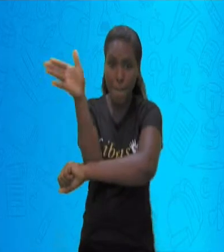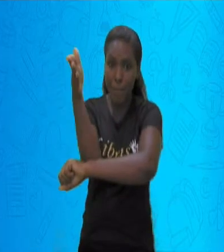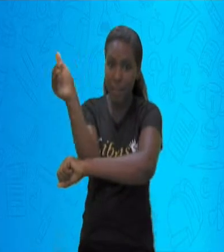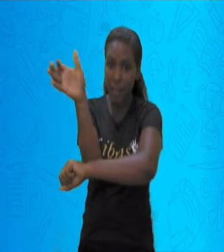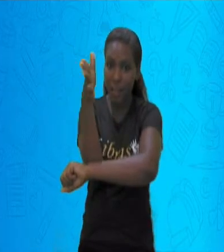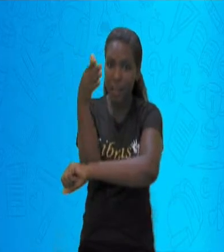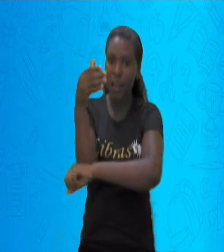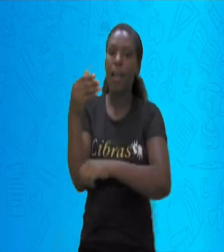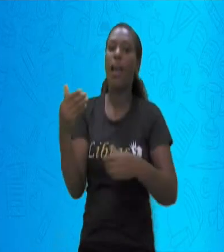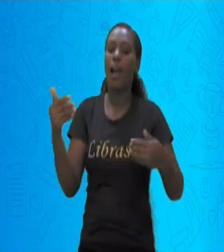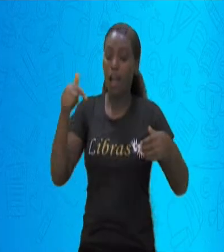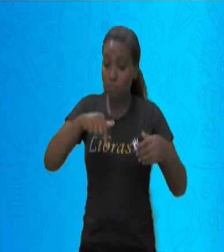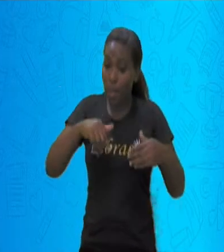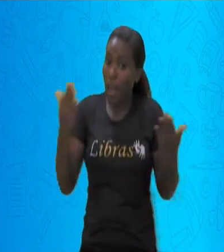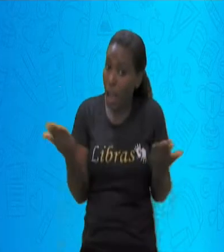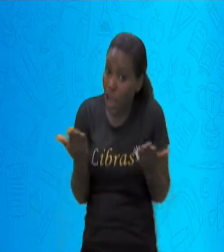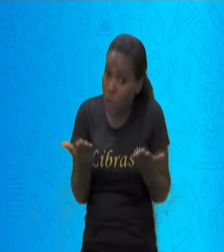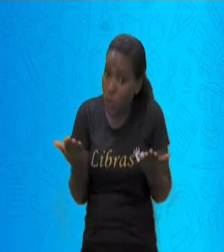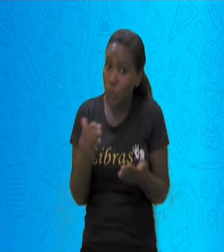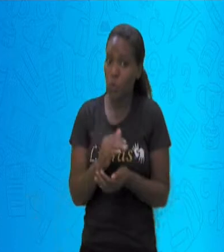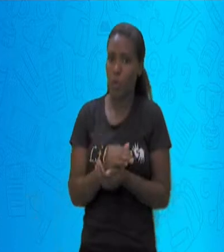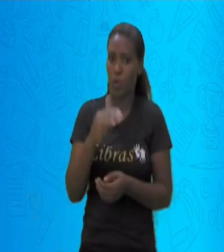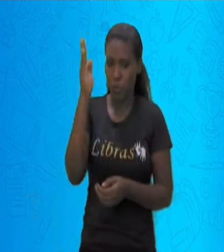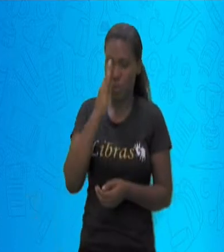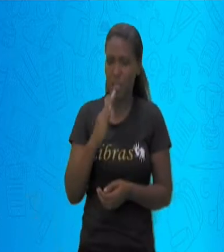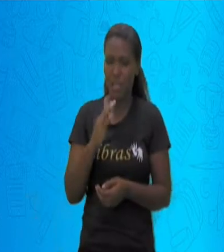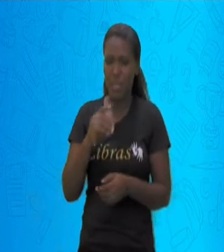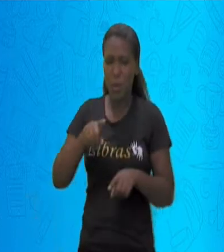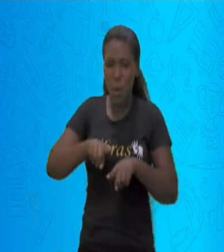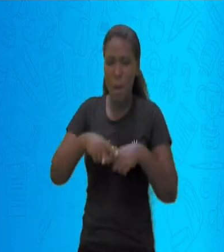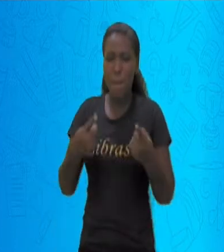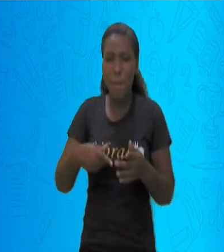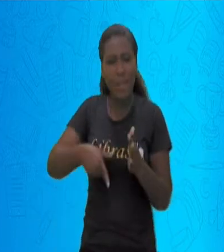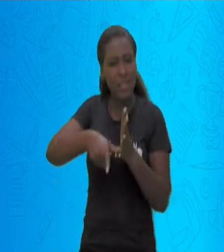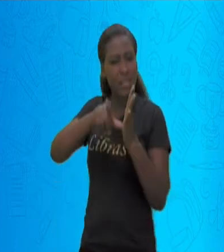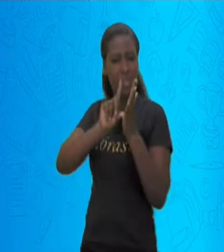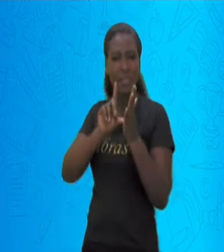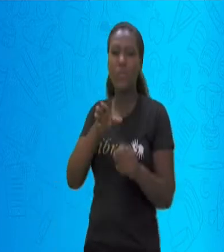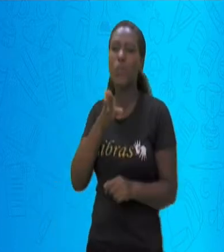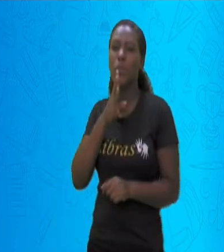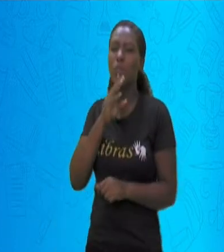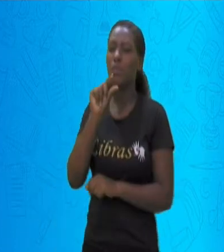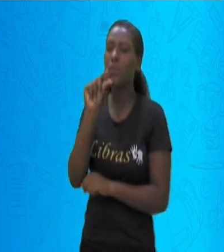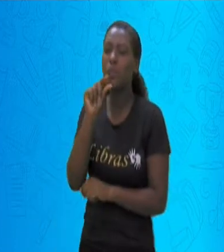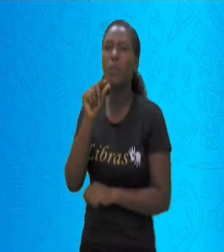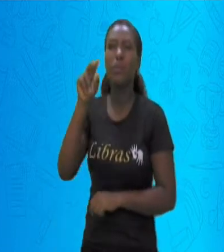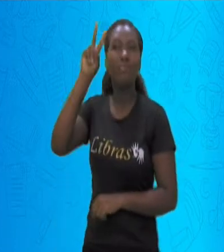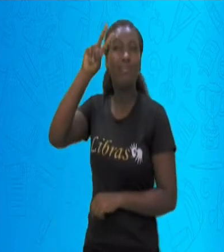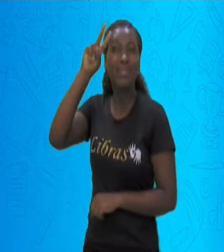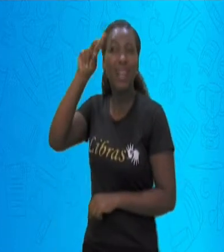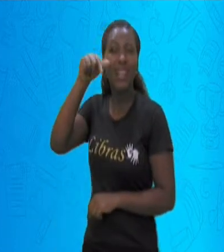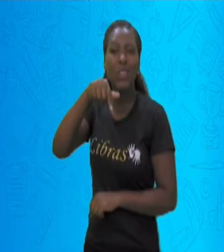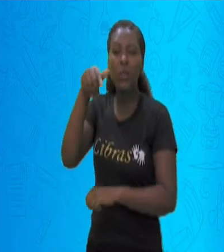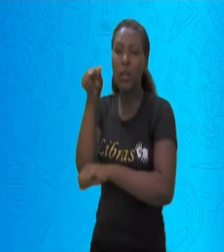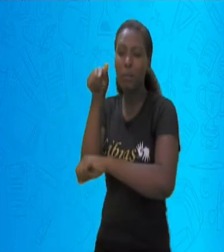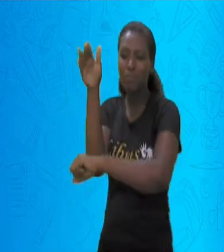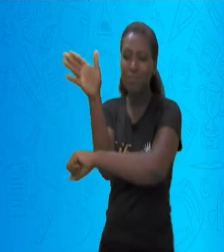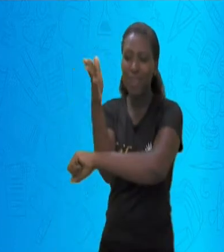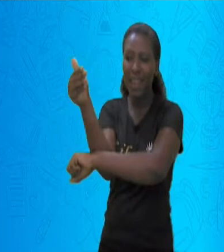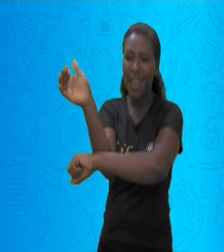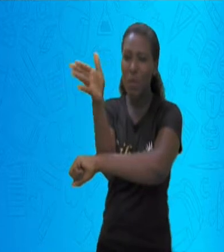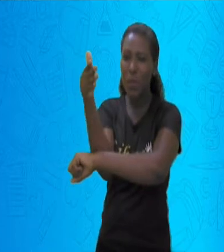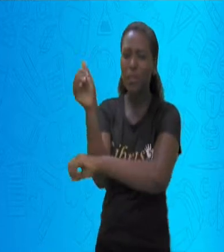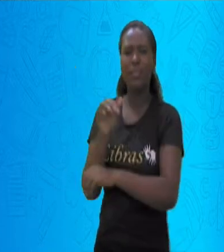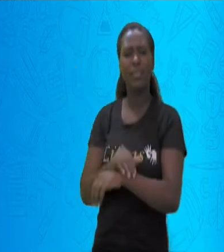vamos conhecer um pouco sobre a história dela. Será que você imagina que já existiram outras bandeiras do